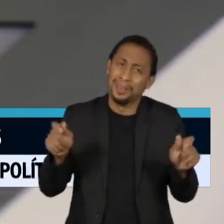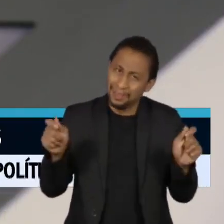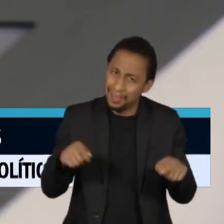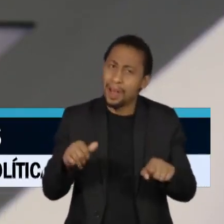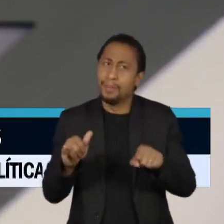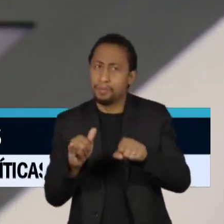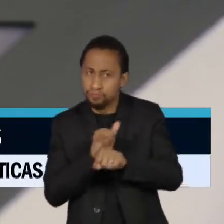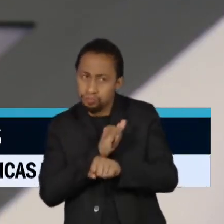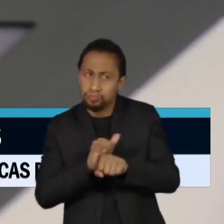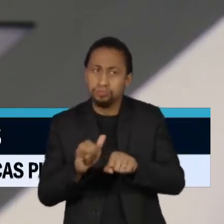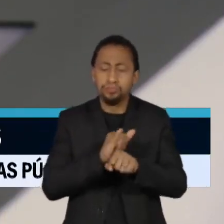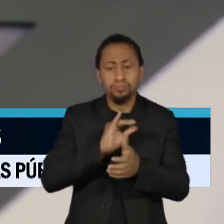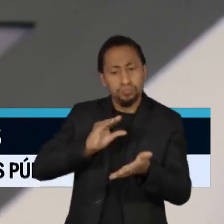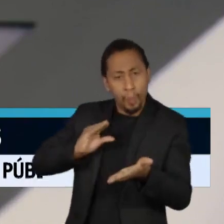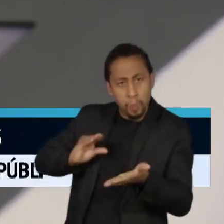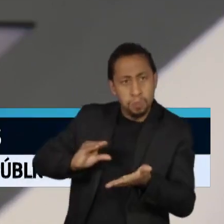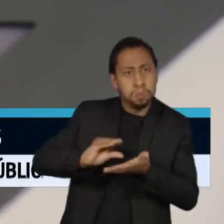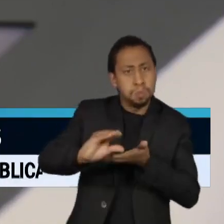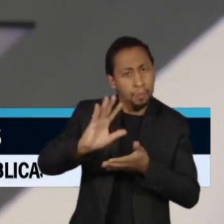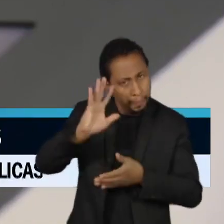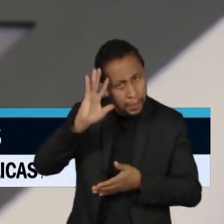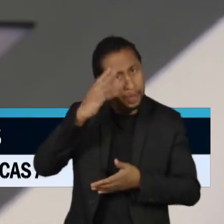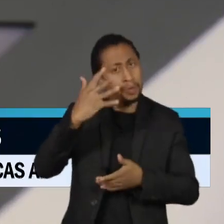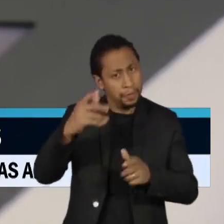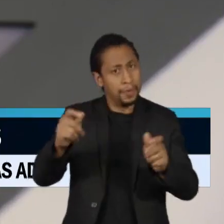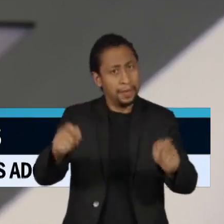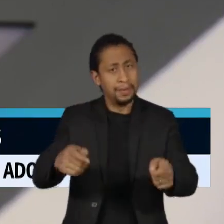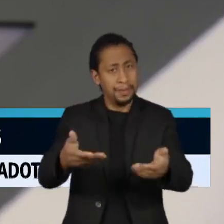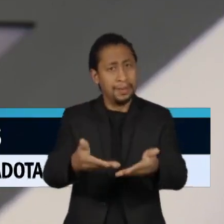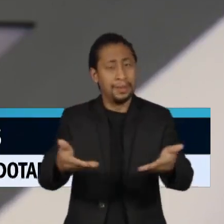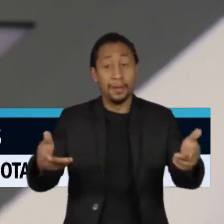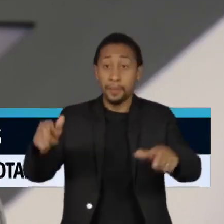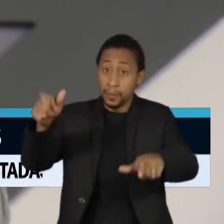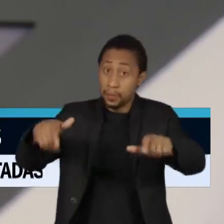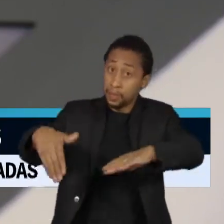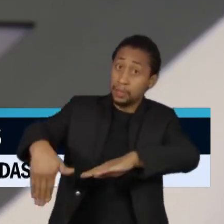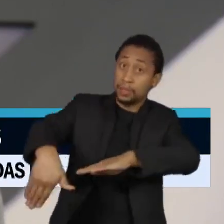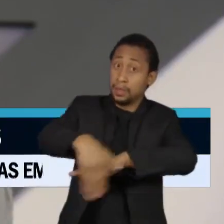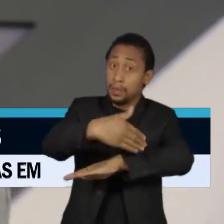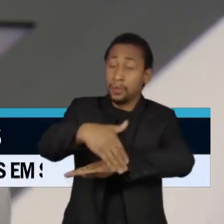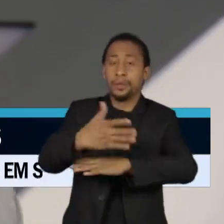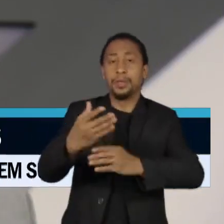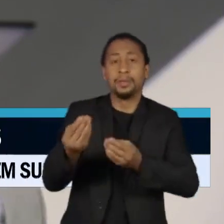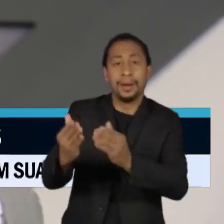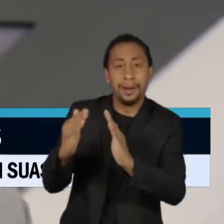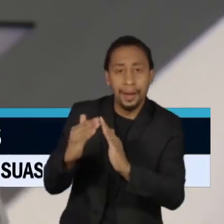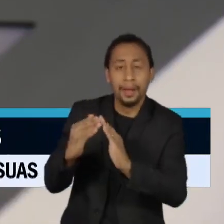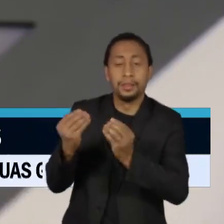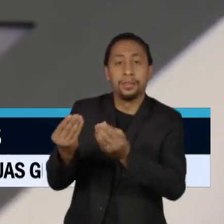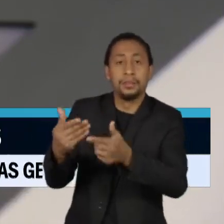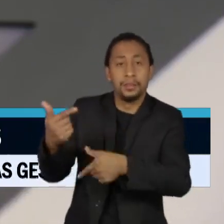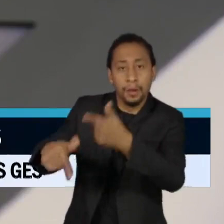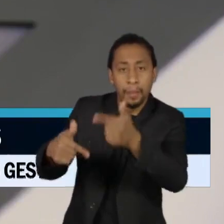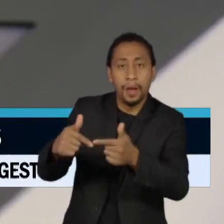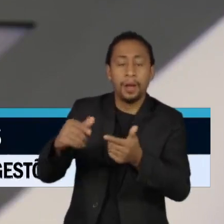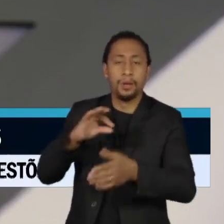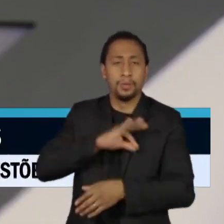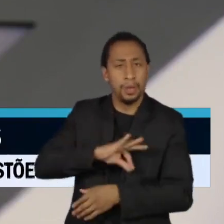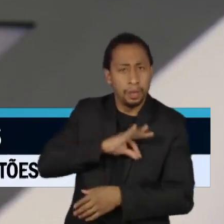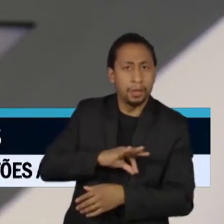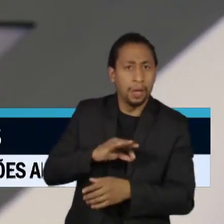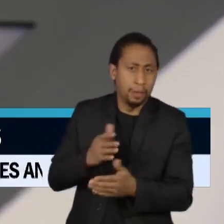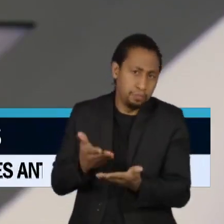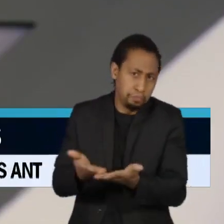engenharia, de produzir as soluções que atendessem, os moradores de rua, com habitação, com emprego, com renda